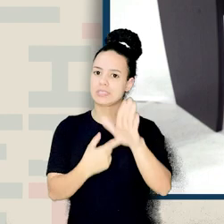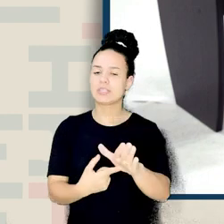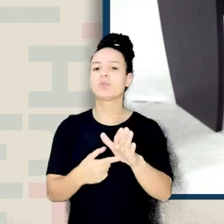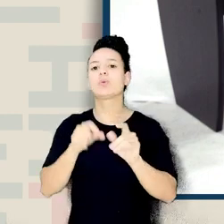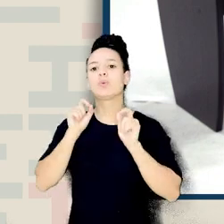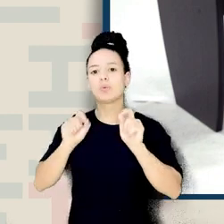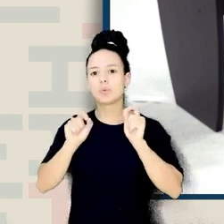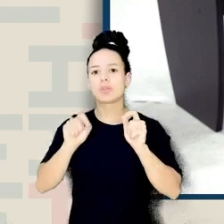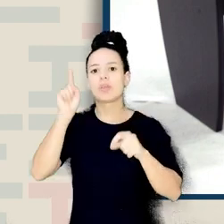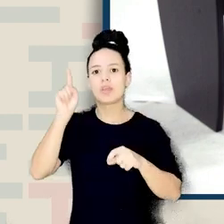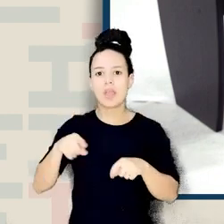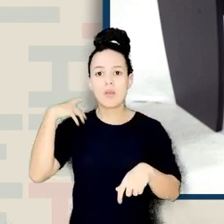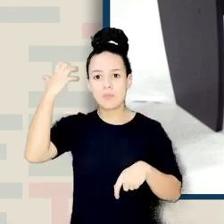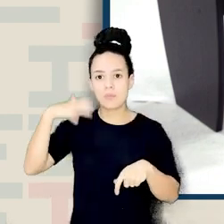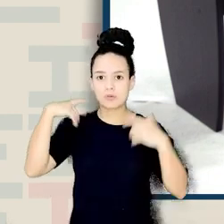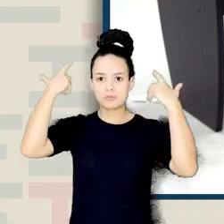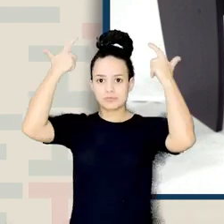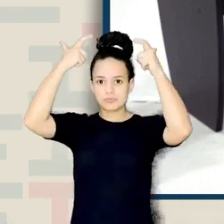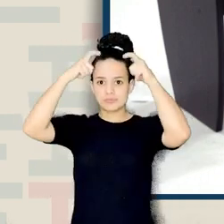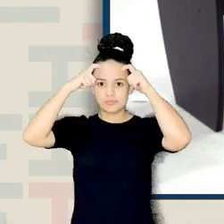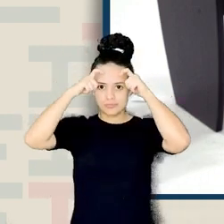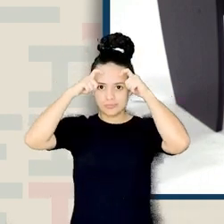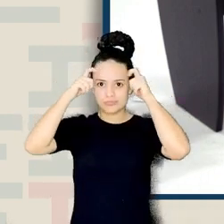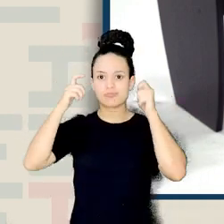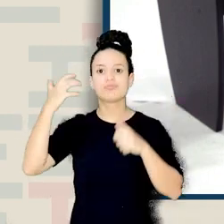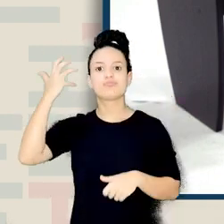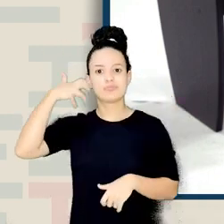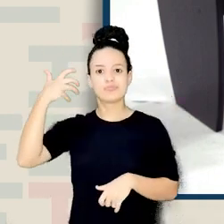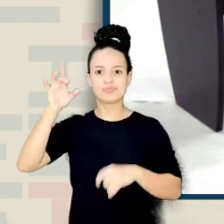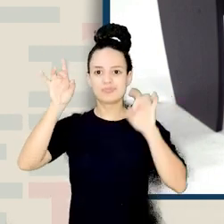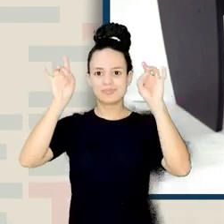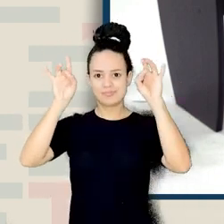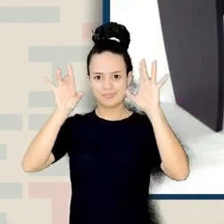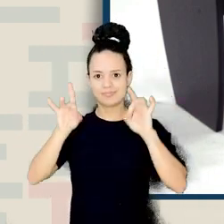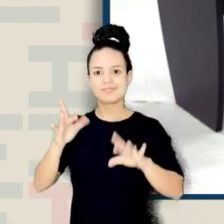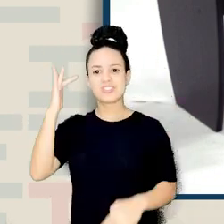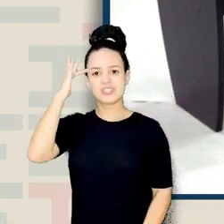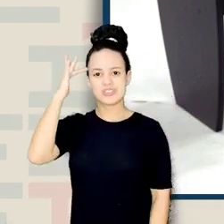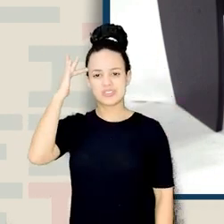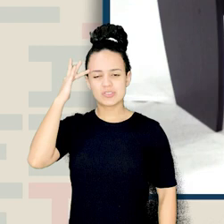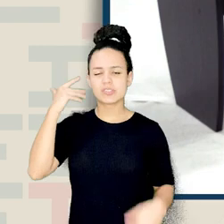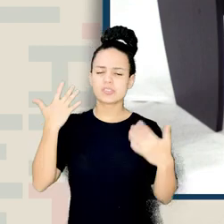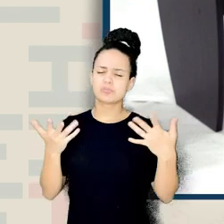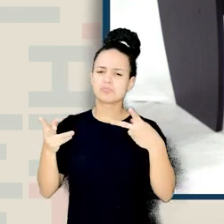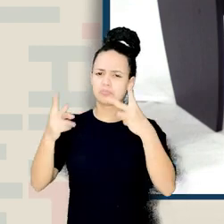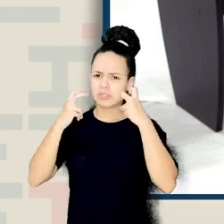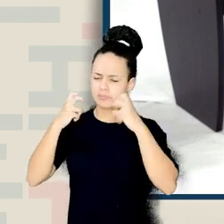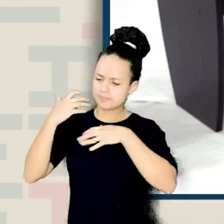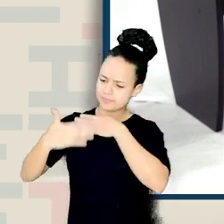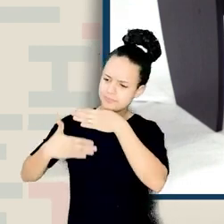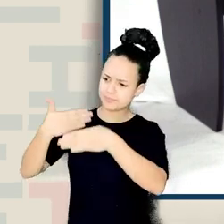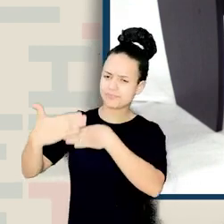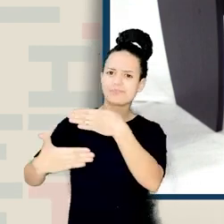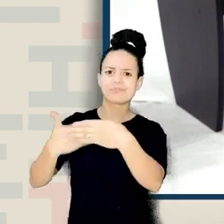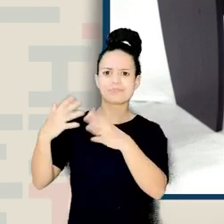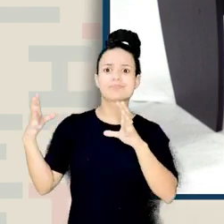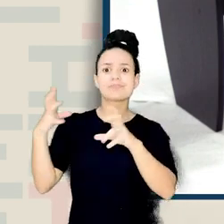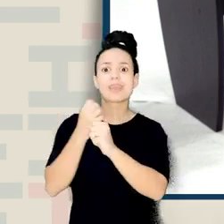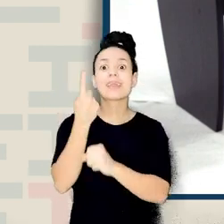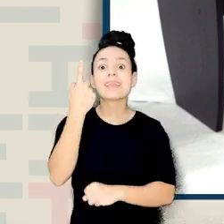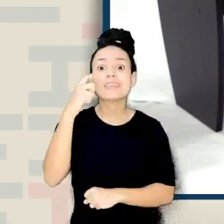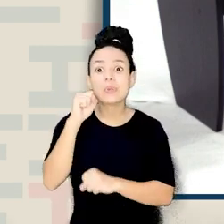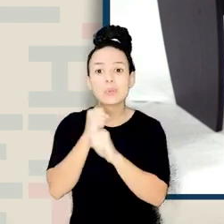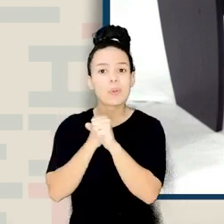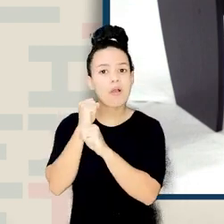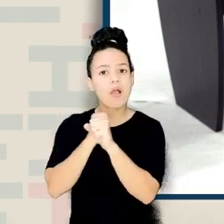toque solene, ou toque de coroação. Então, nós começamos a perceber, nessa caminhada de 18 anos, a